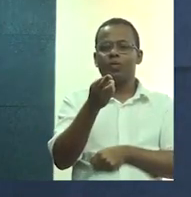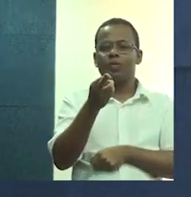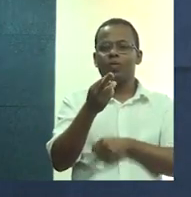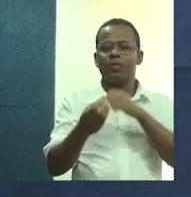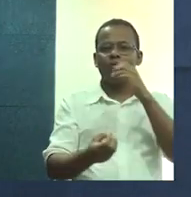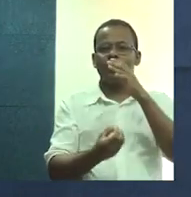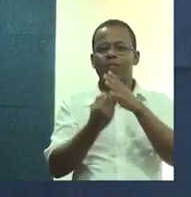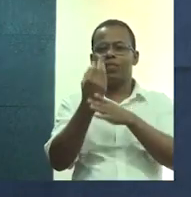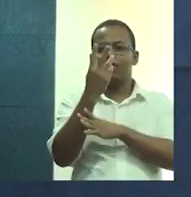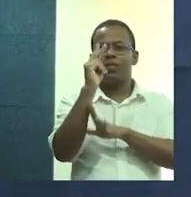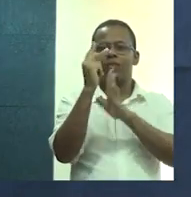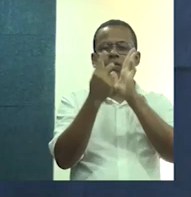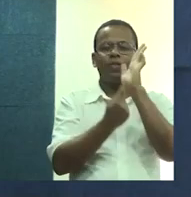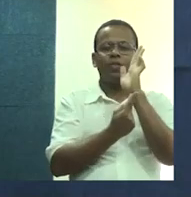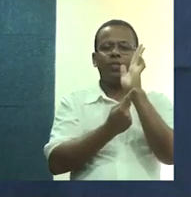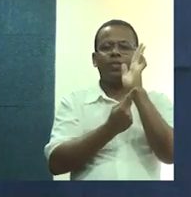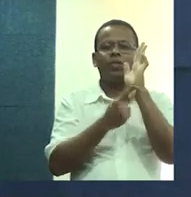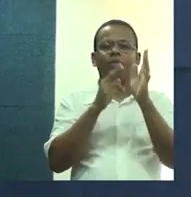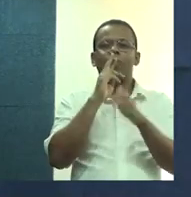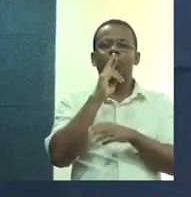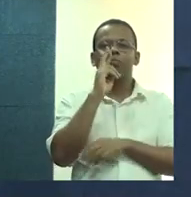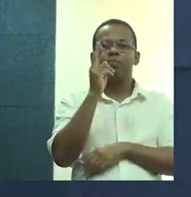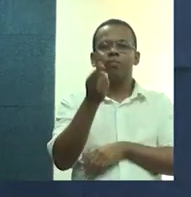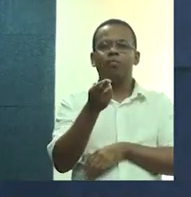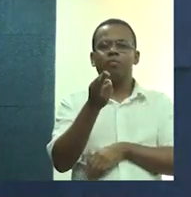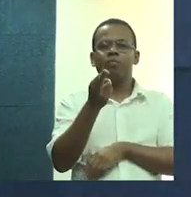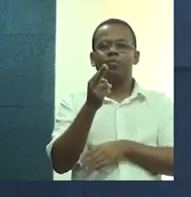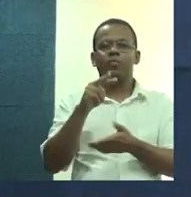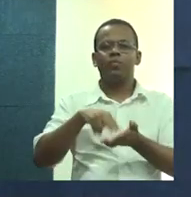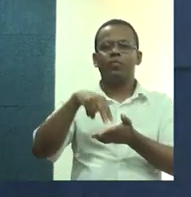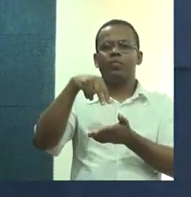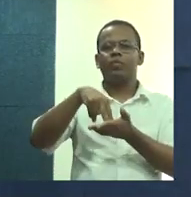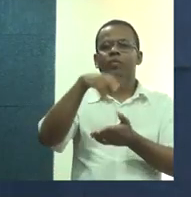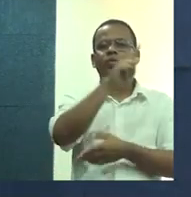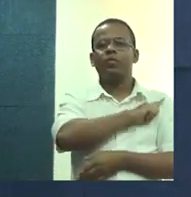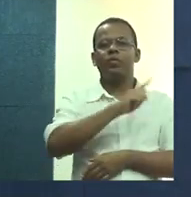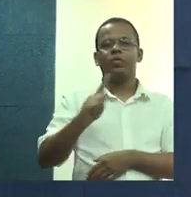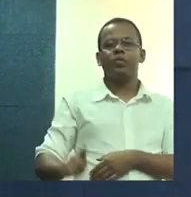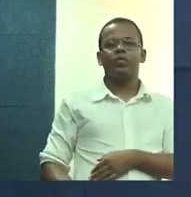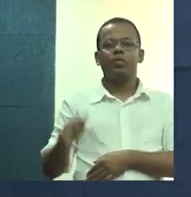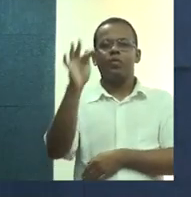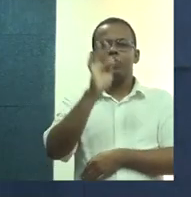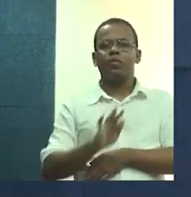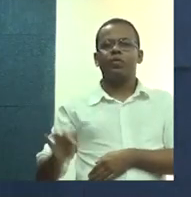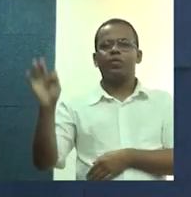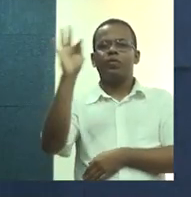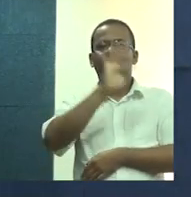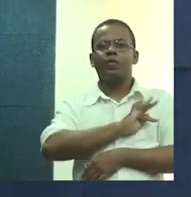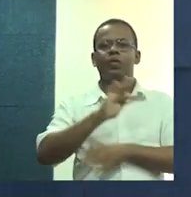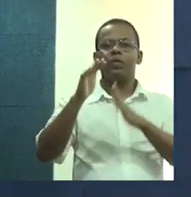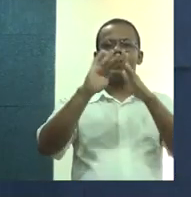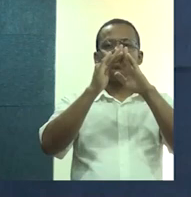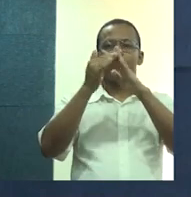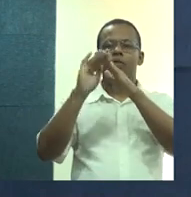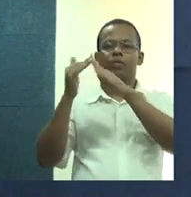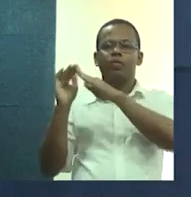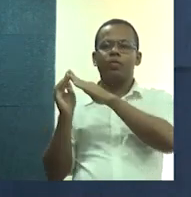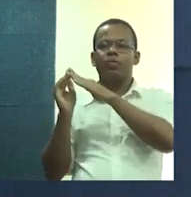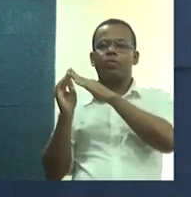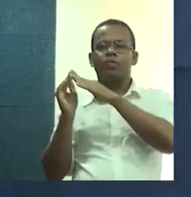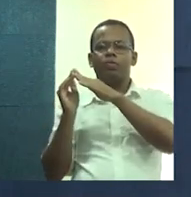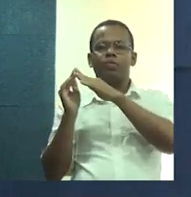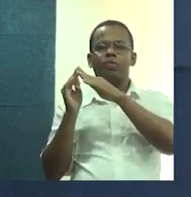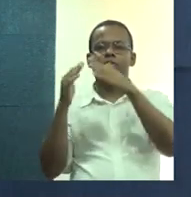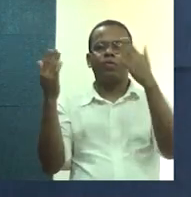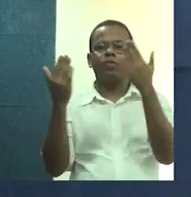com a criação do programa Periferia vivo é da resposta a esse posicionamento do Governo Federal para colocar a agenda das periferias na centralidade